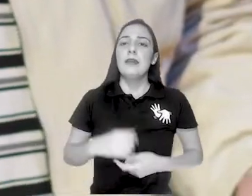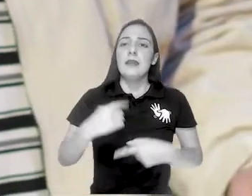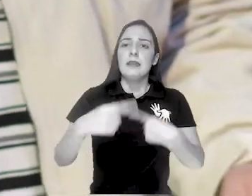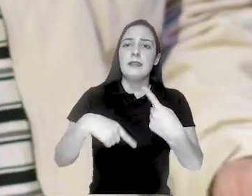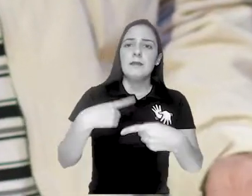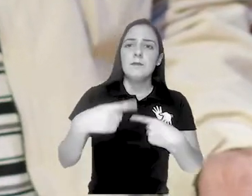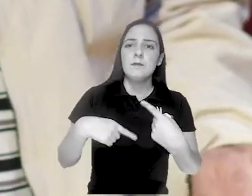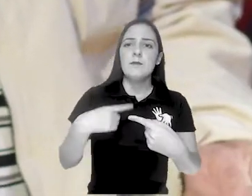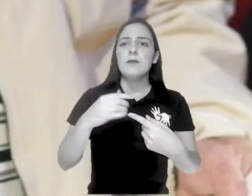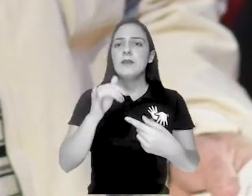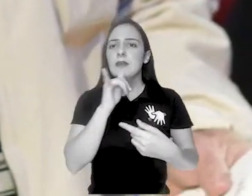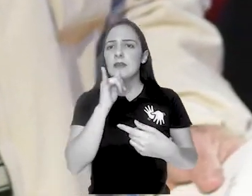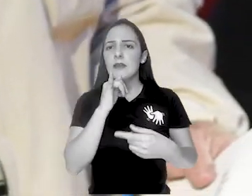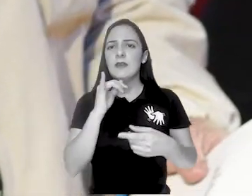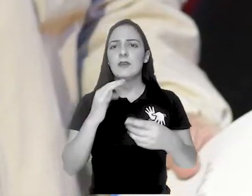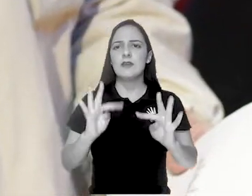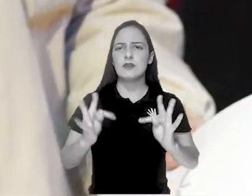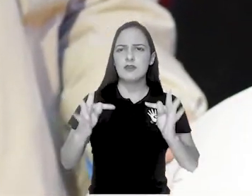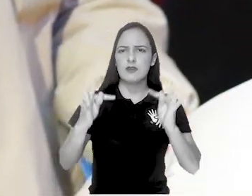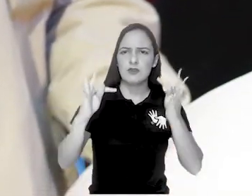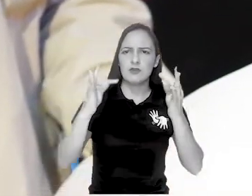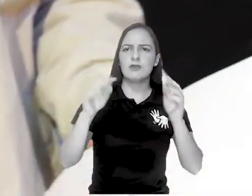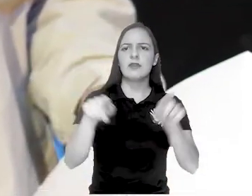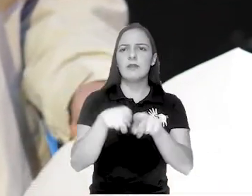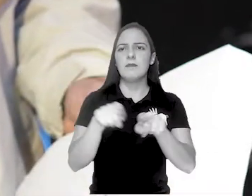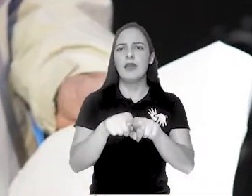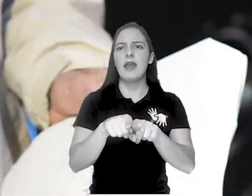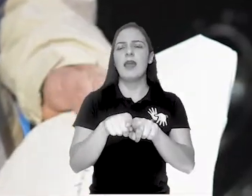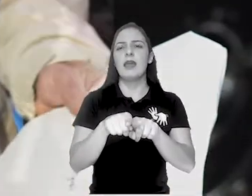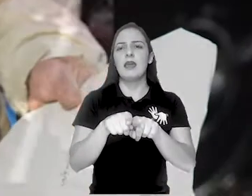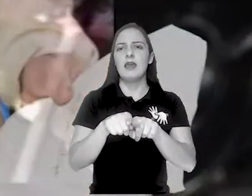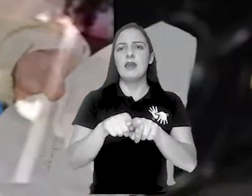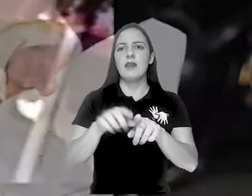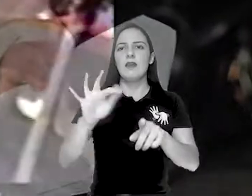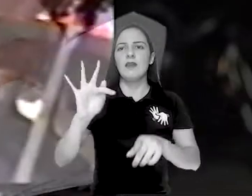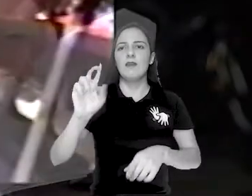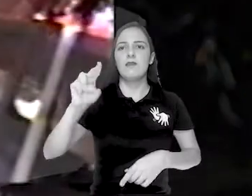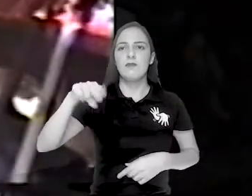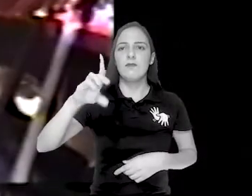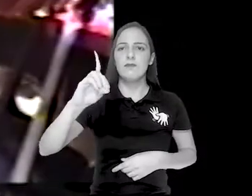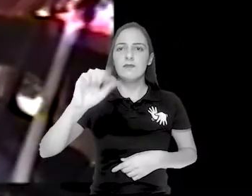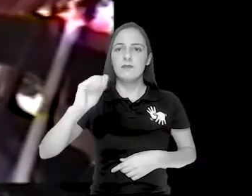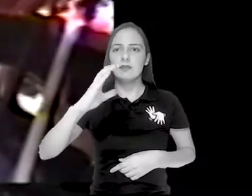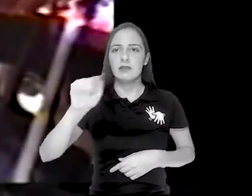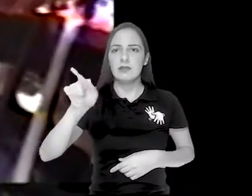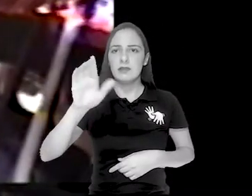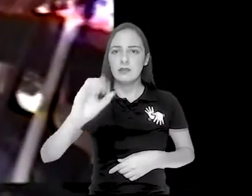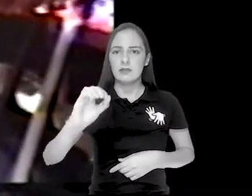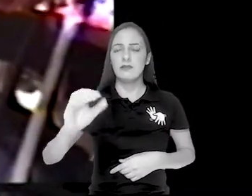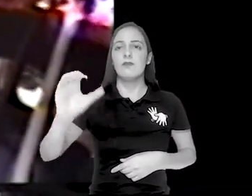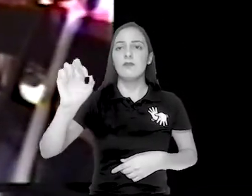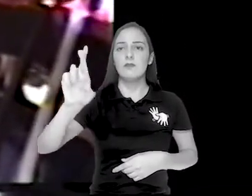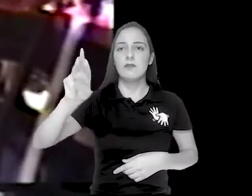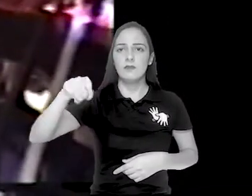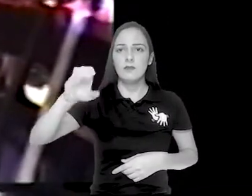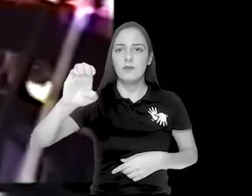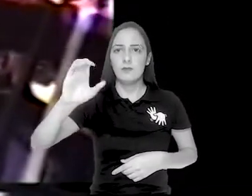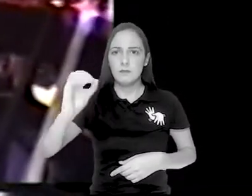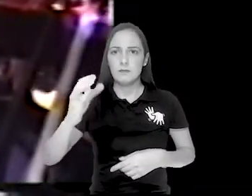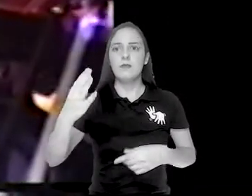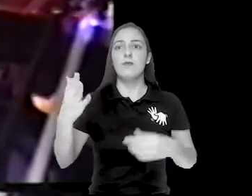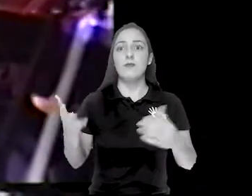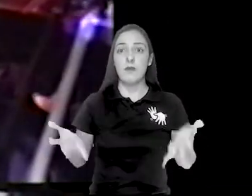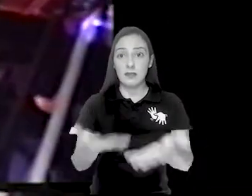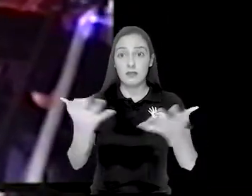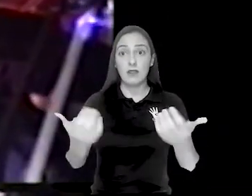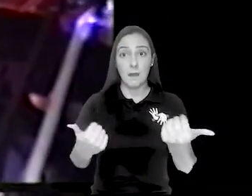com a modernização, já com a Fundação Romeu de Junqueira de Botelho, já tinha entrado mesmo firme, que eu achei muito interessante.